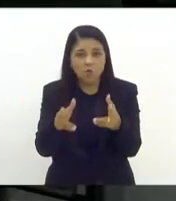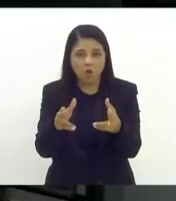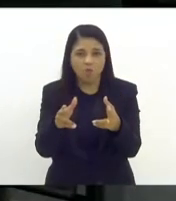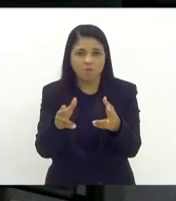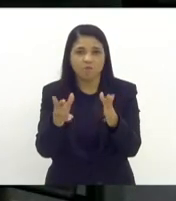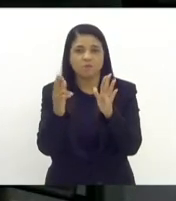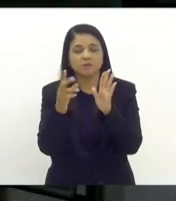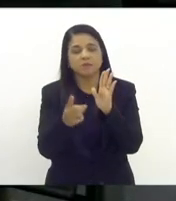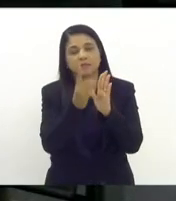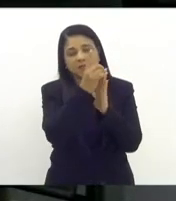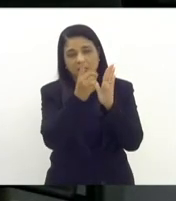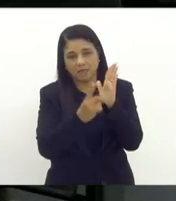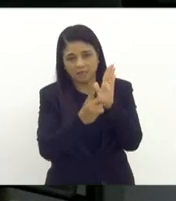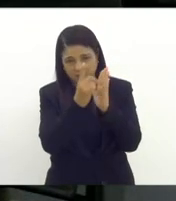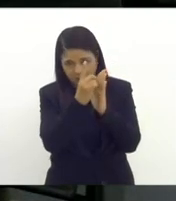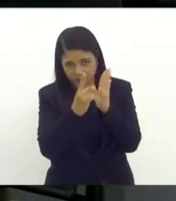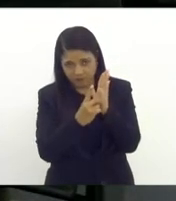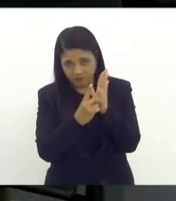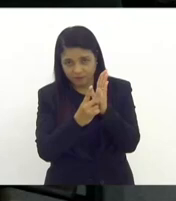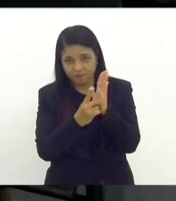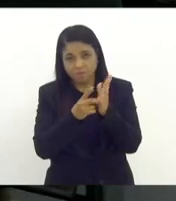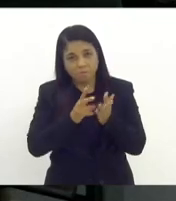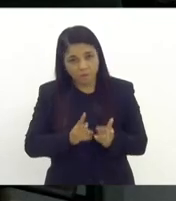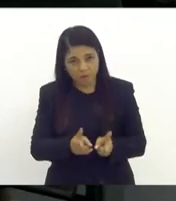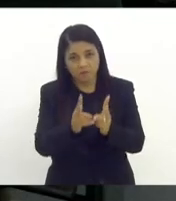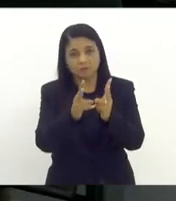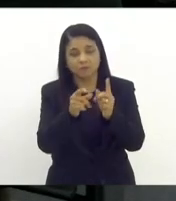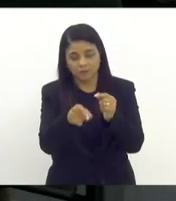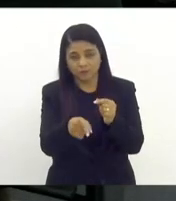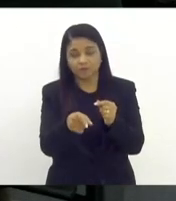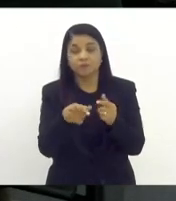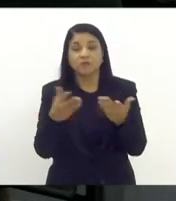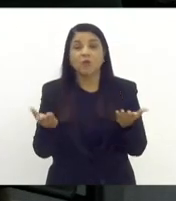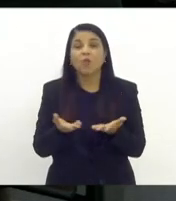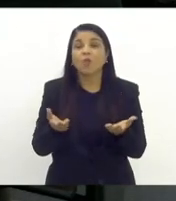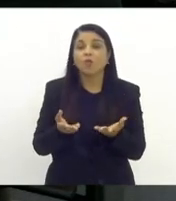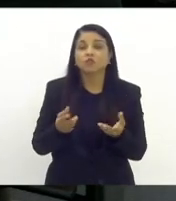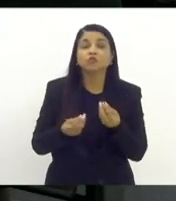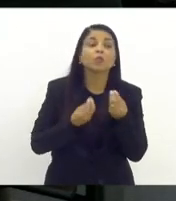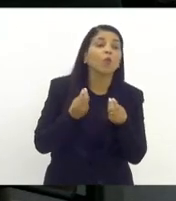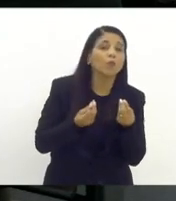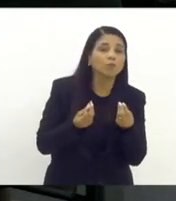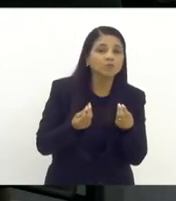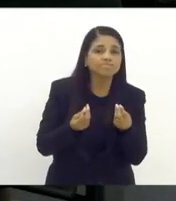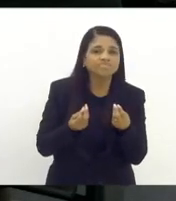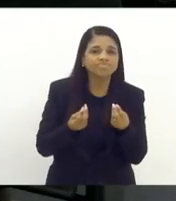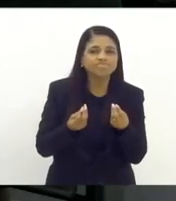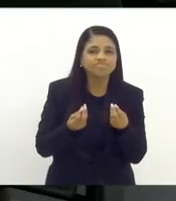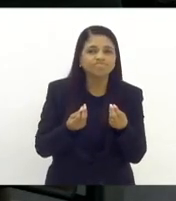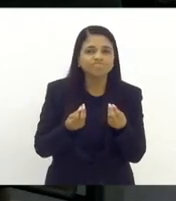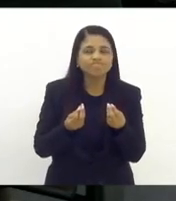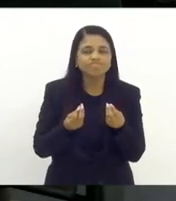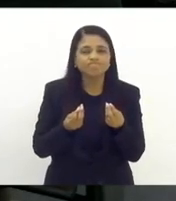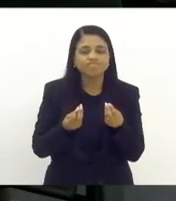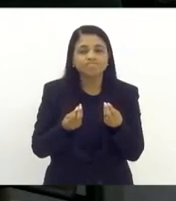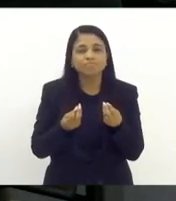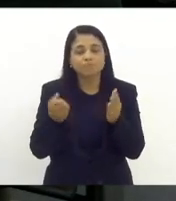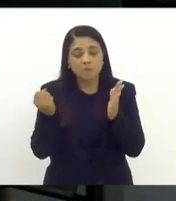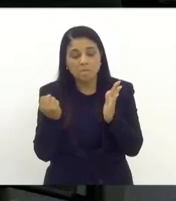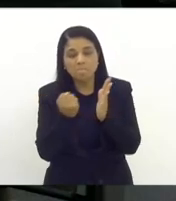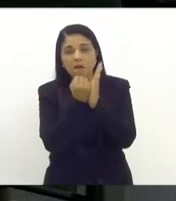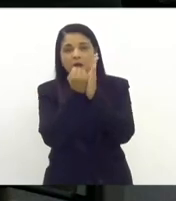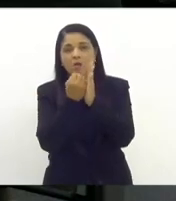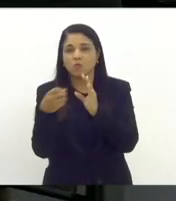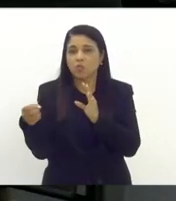do mesmo decreto então aí a minha ideia hoje como é que nós estamos hoje novo Marco